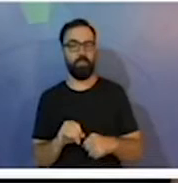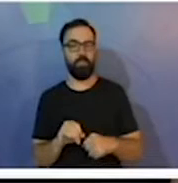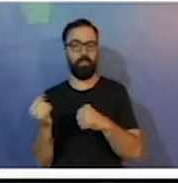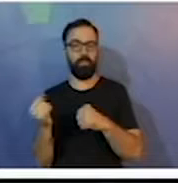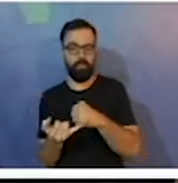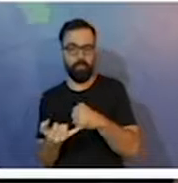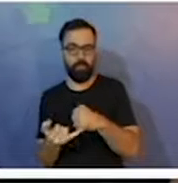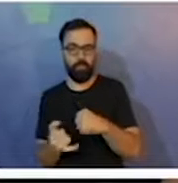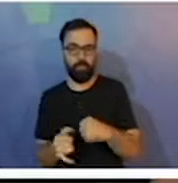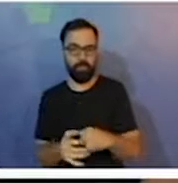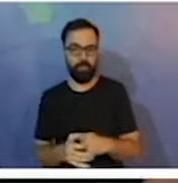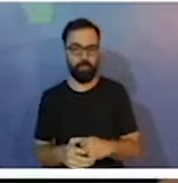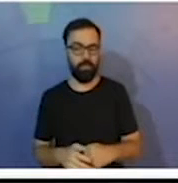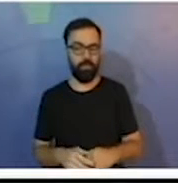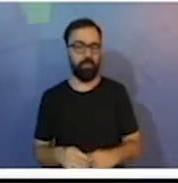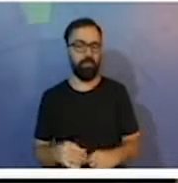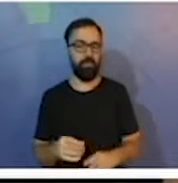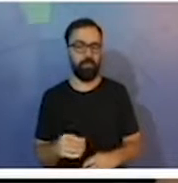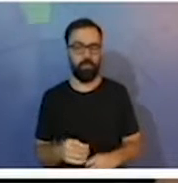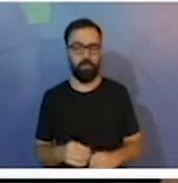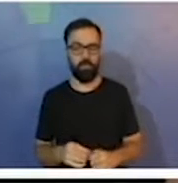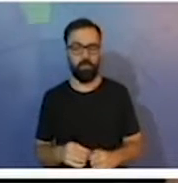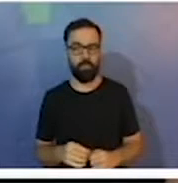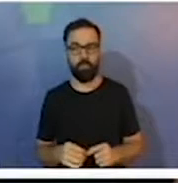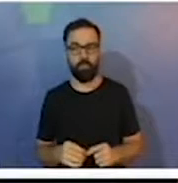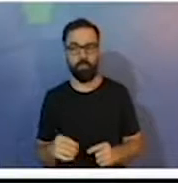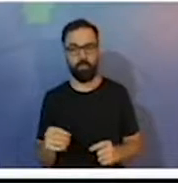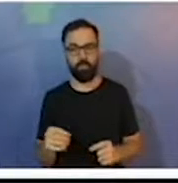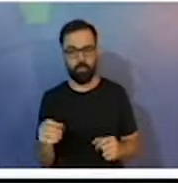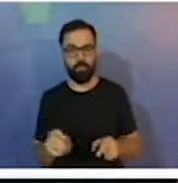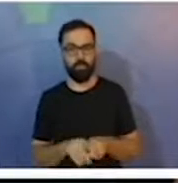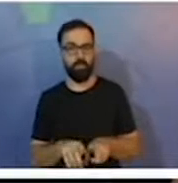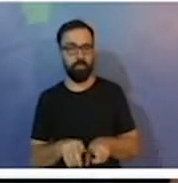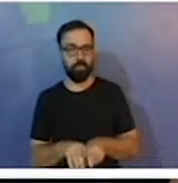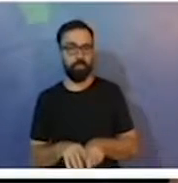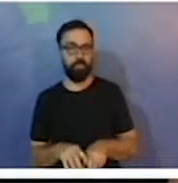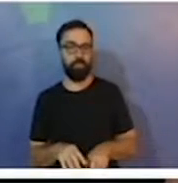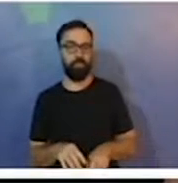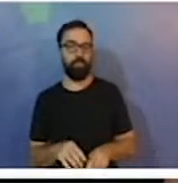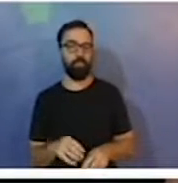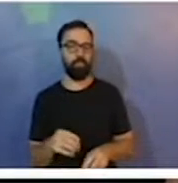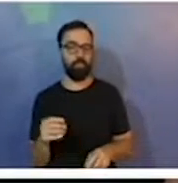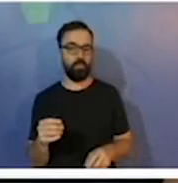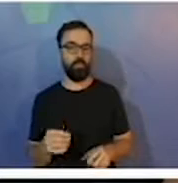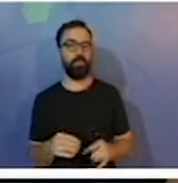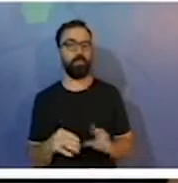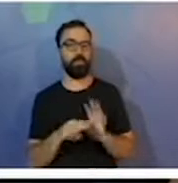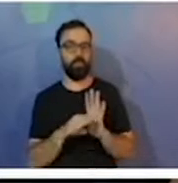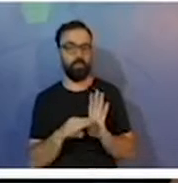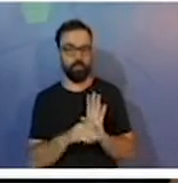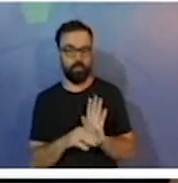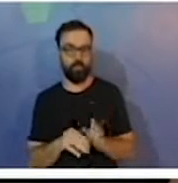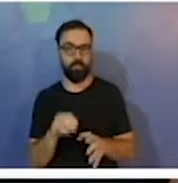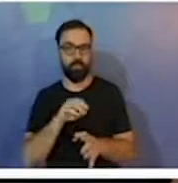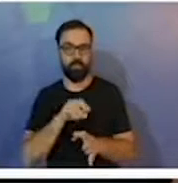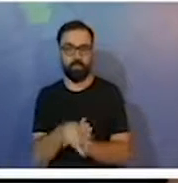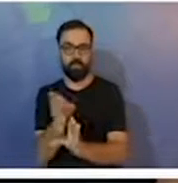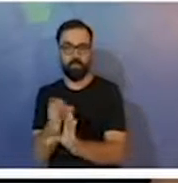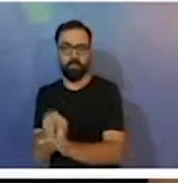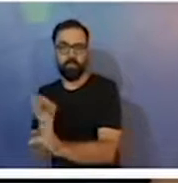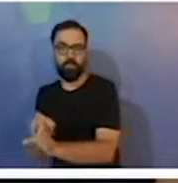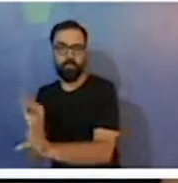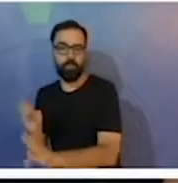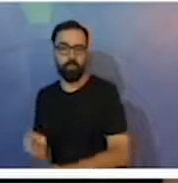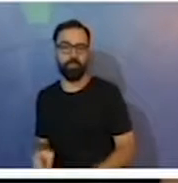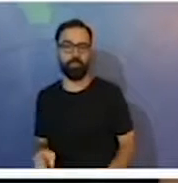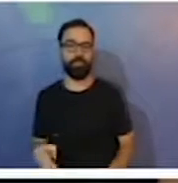e modo nós vamos conhecer as características de textos instrutivos nós vamos ler das páginas